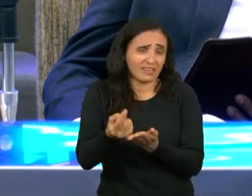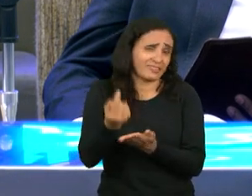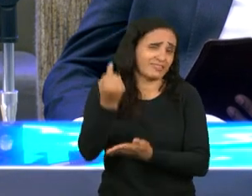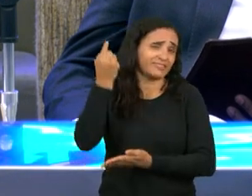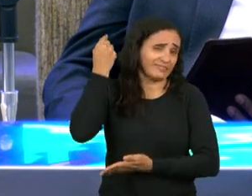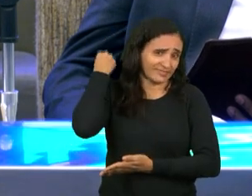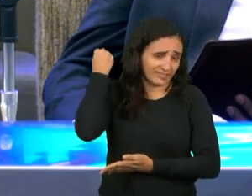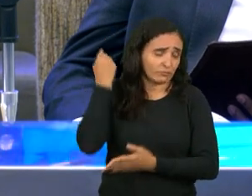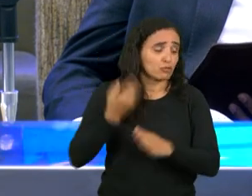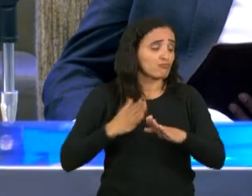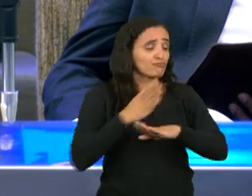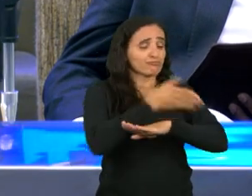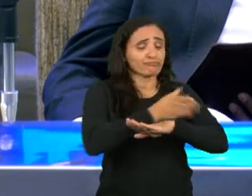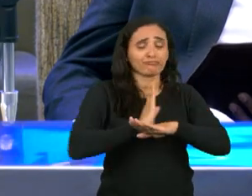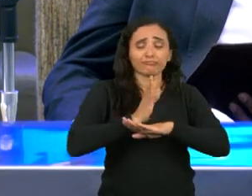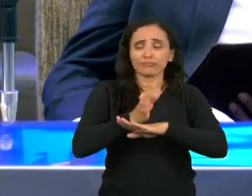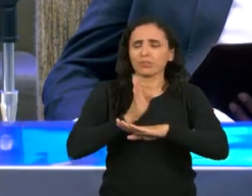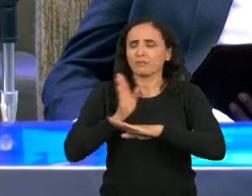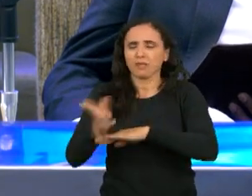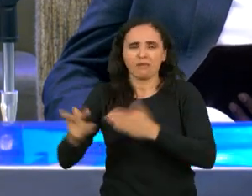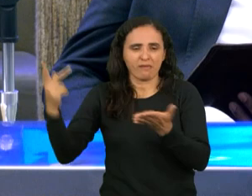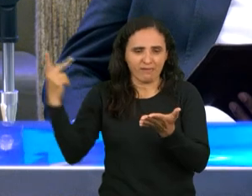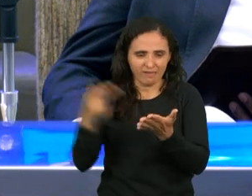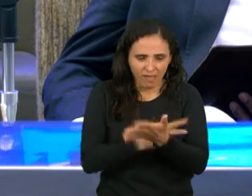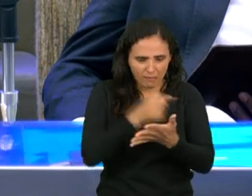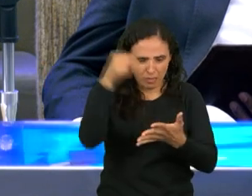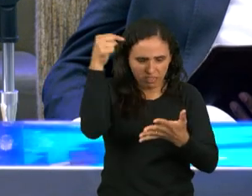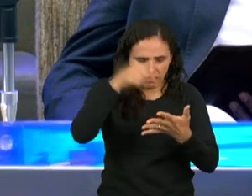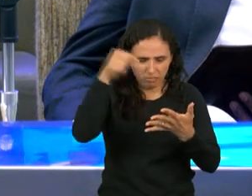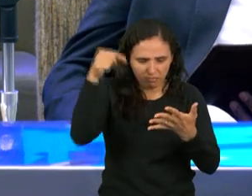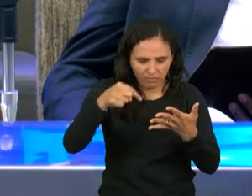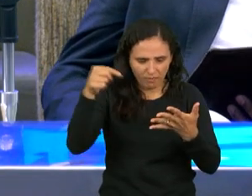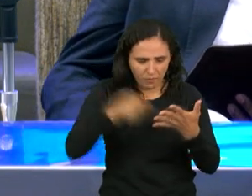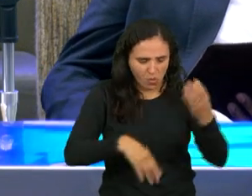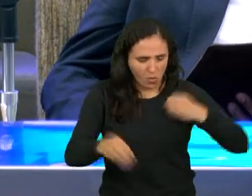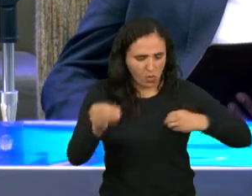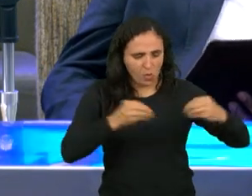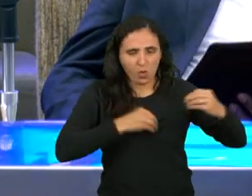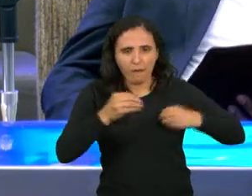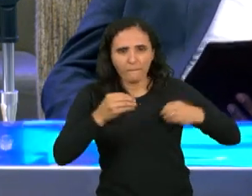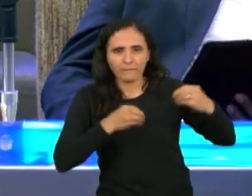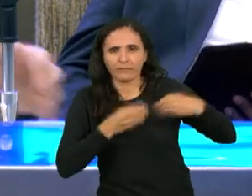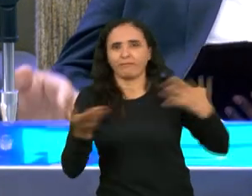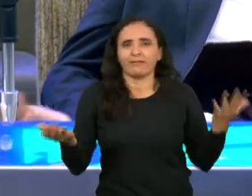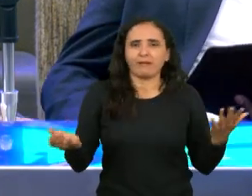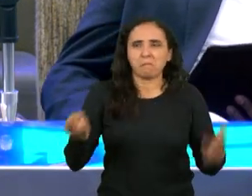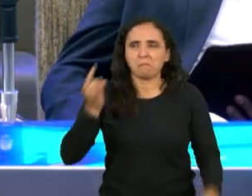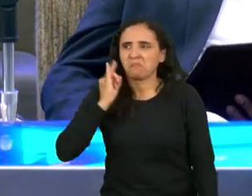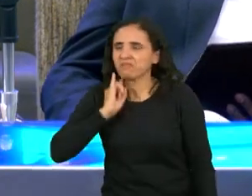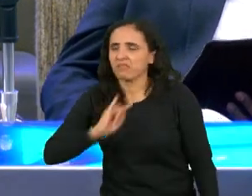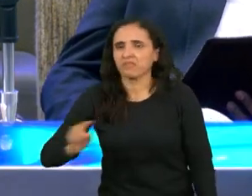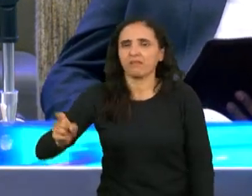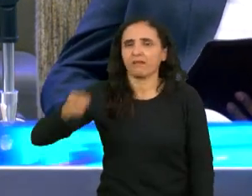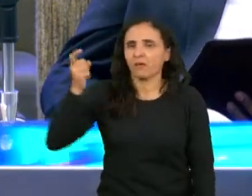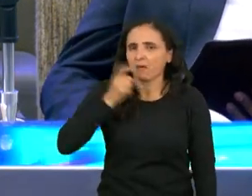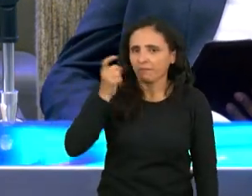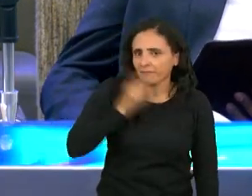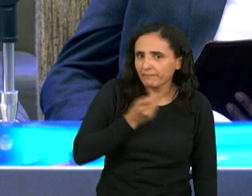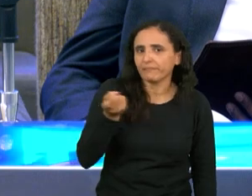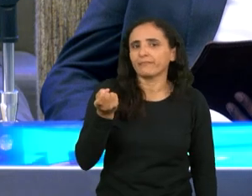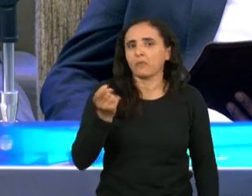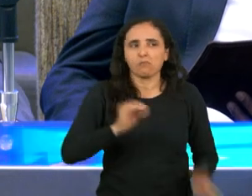desse sistema de Pecado de corrupção que domina o mundo